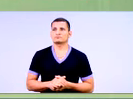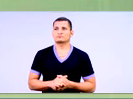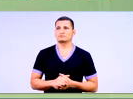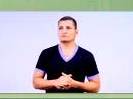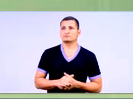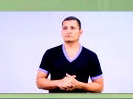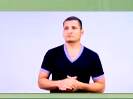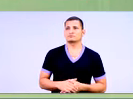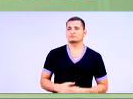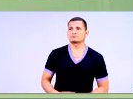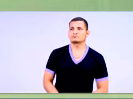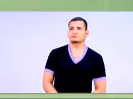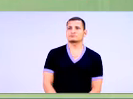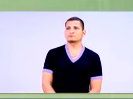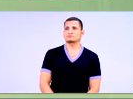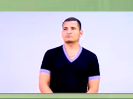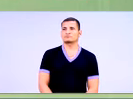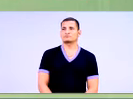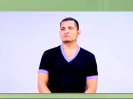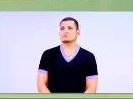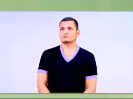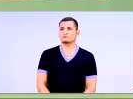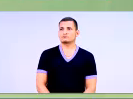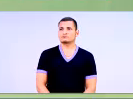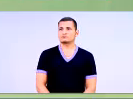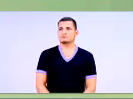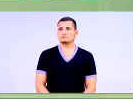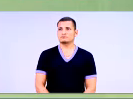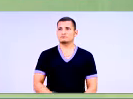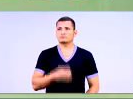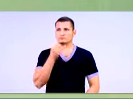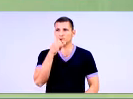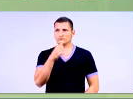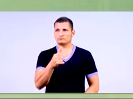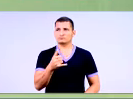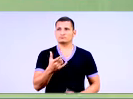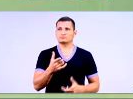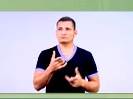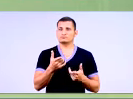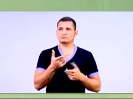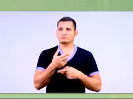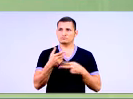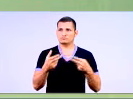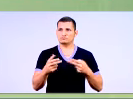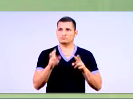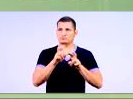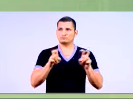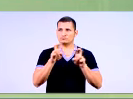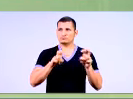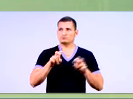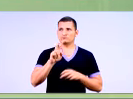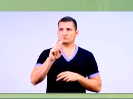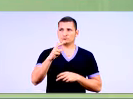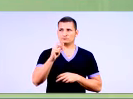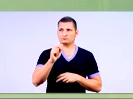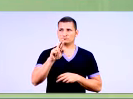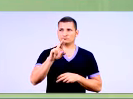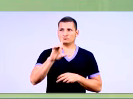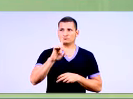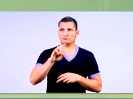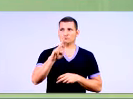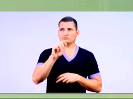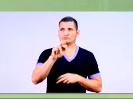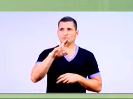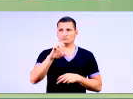consiste em nas partes eletrônicas e mecânicas do computador que formam o sistema do